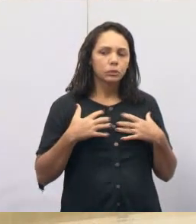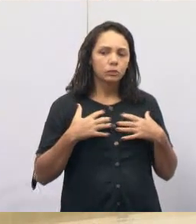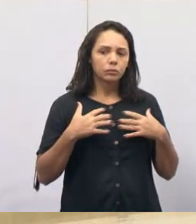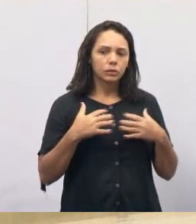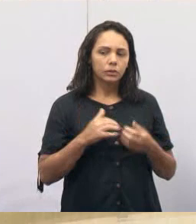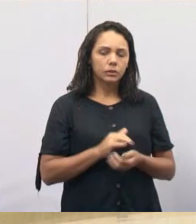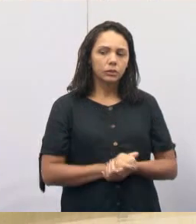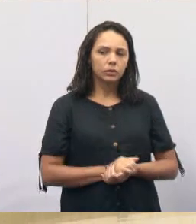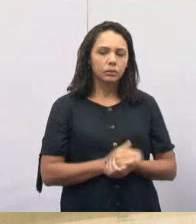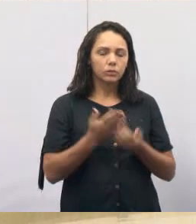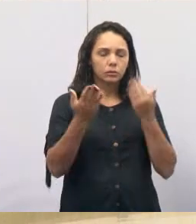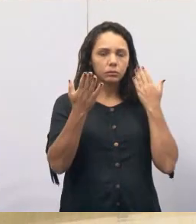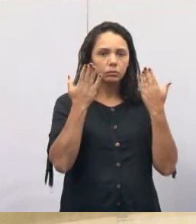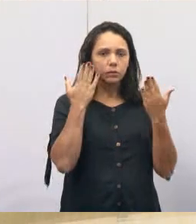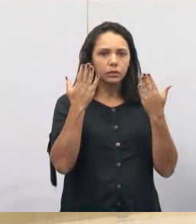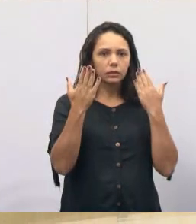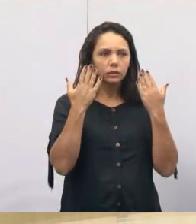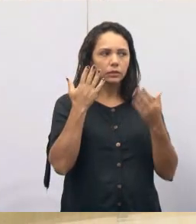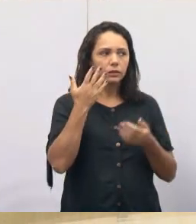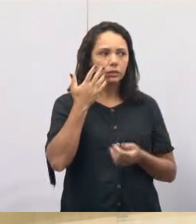psiquiatria infantil,